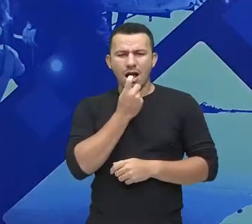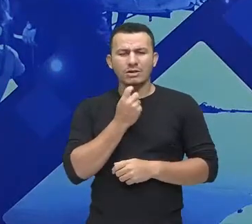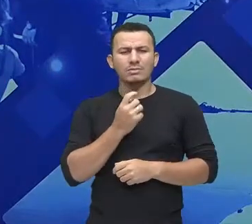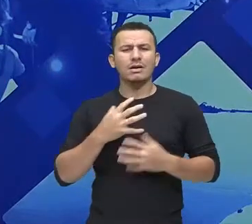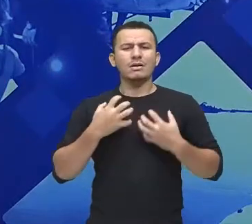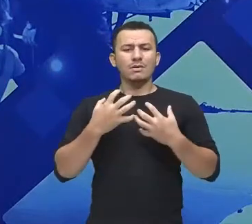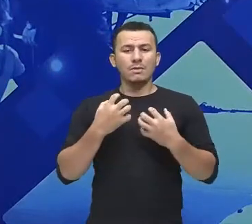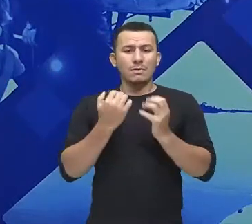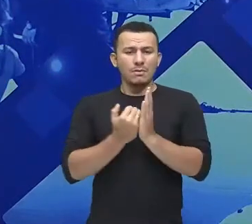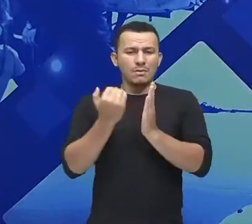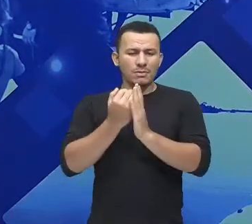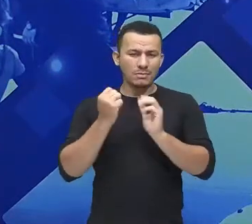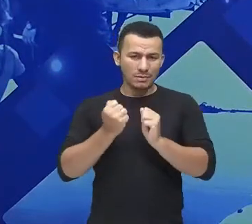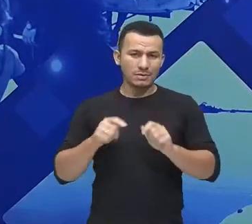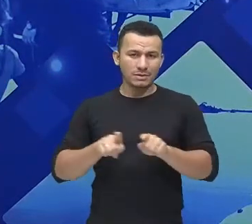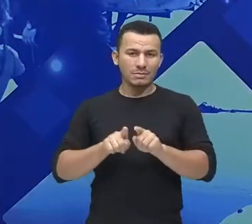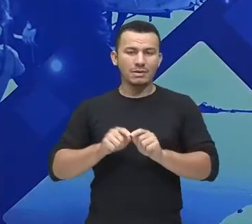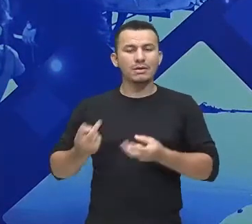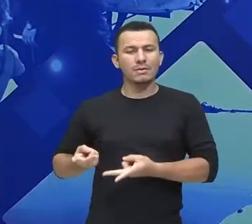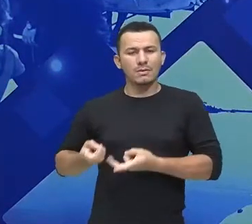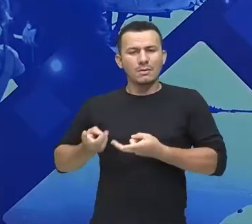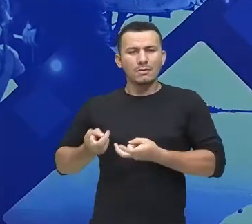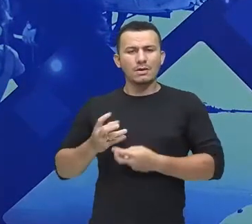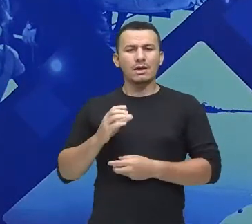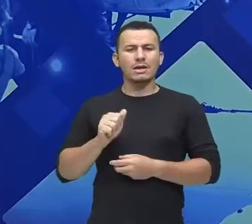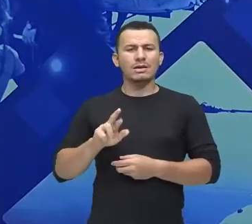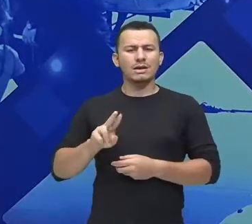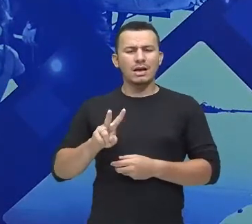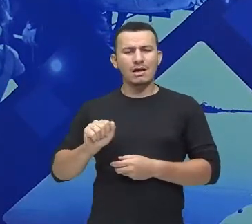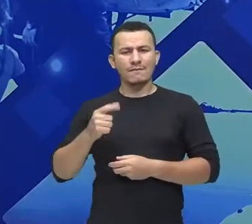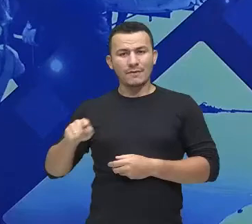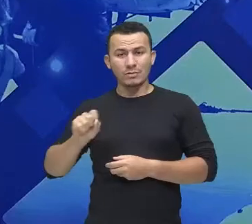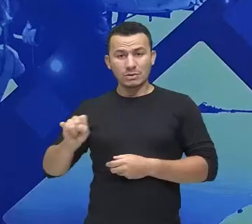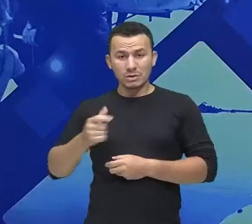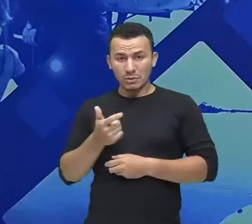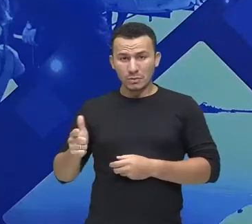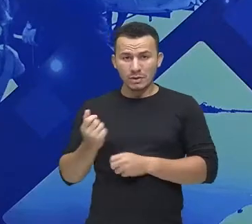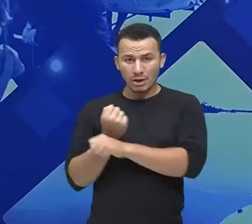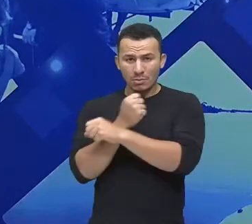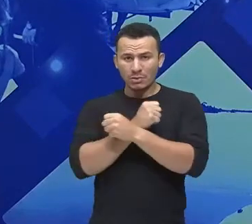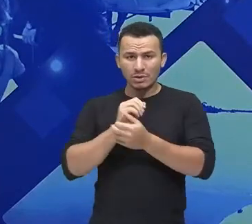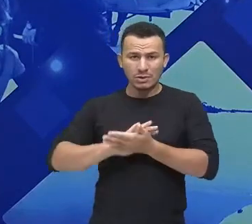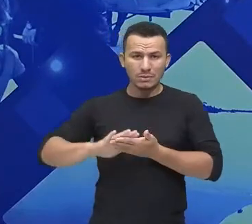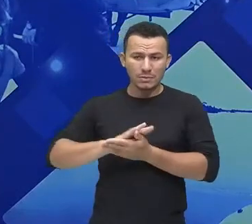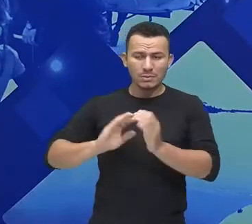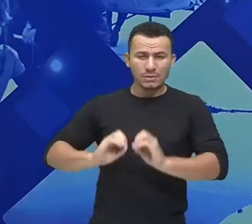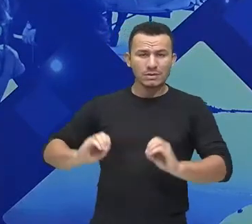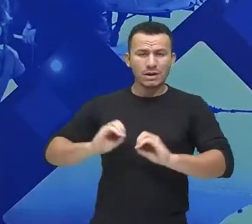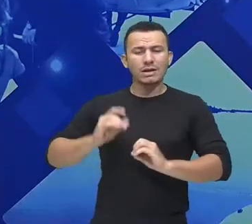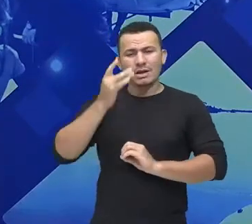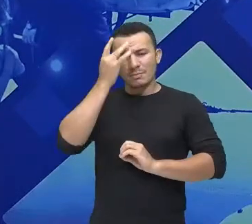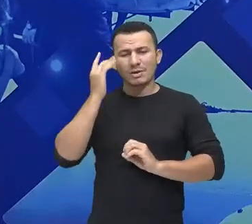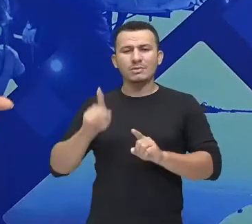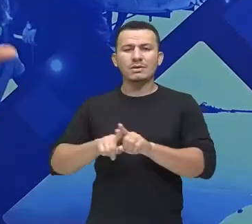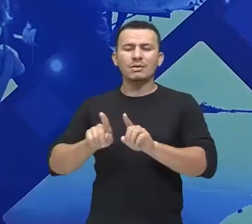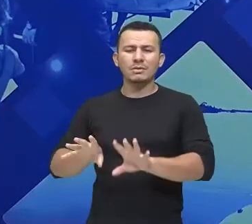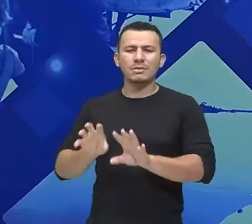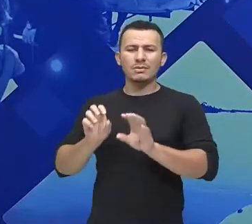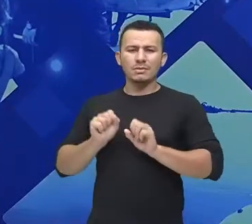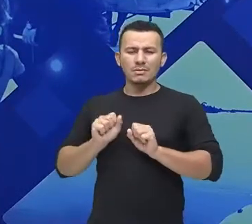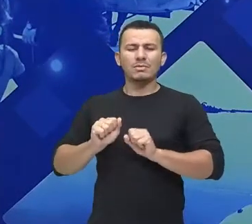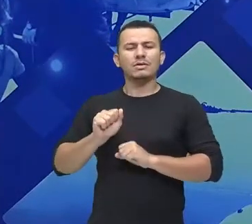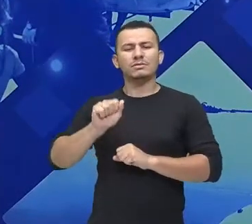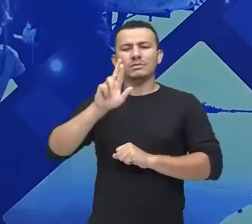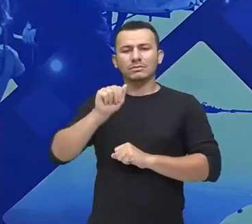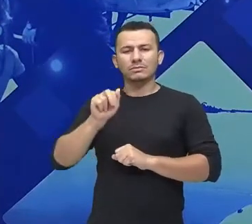aí, com a extração do carvão sem o material de equipamentos de proteção adequado, a pessoa também fica ali